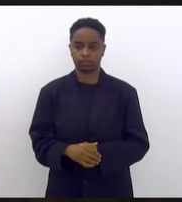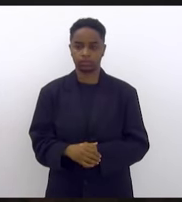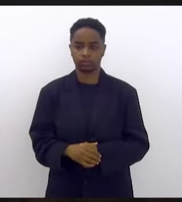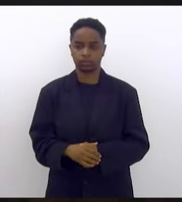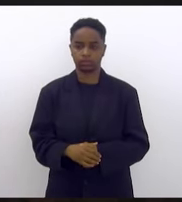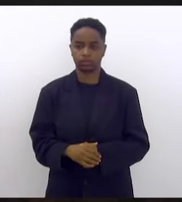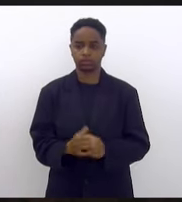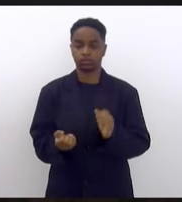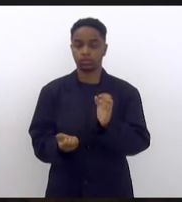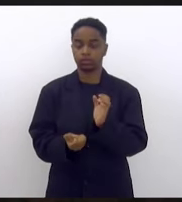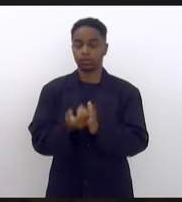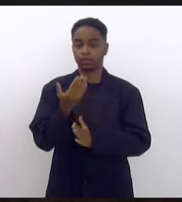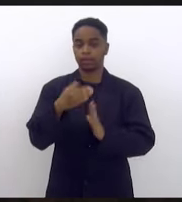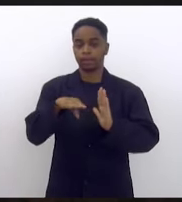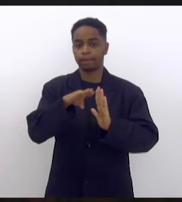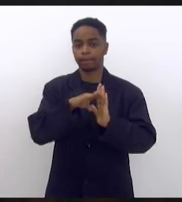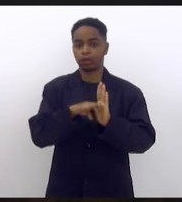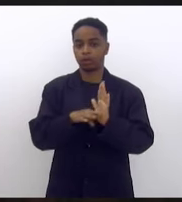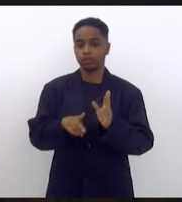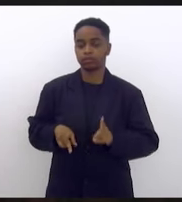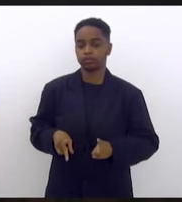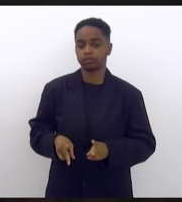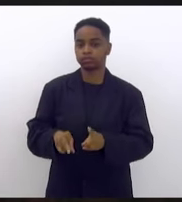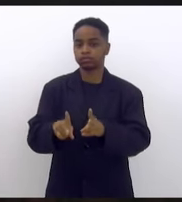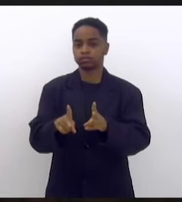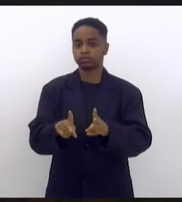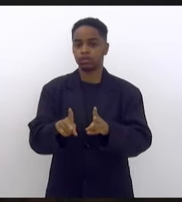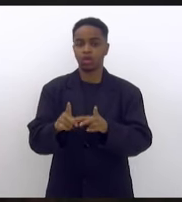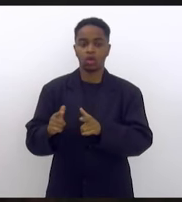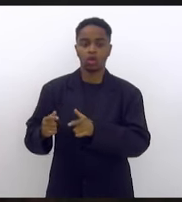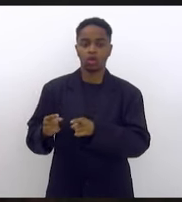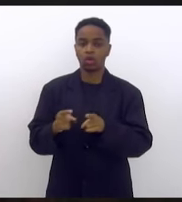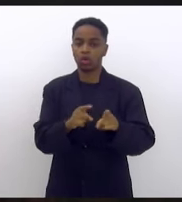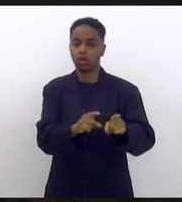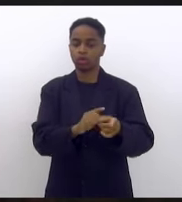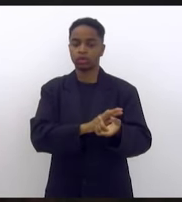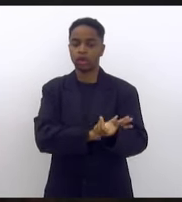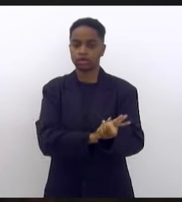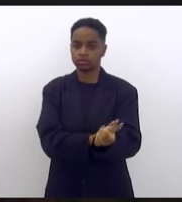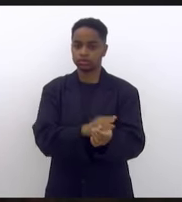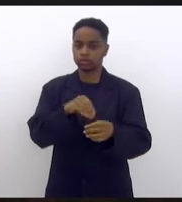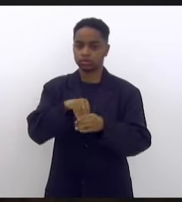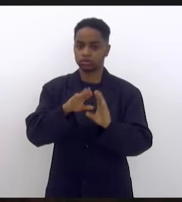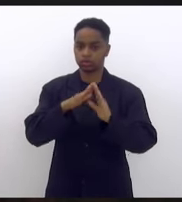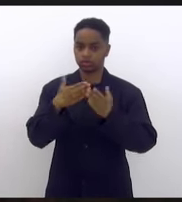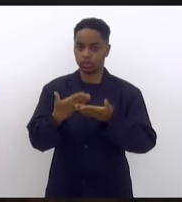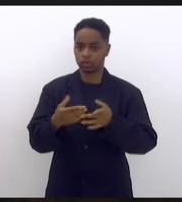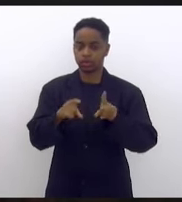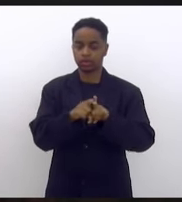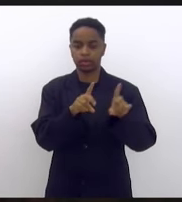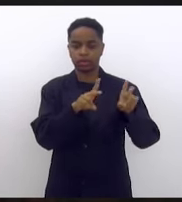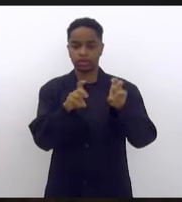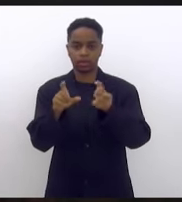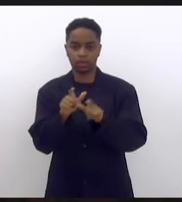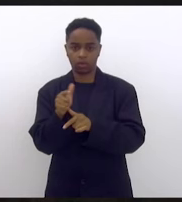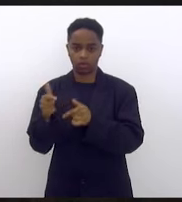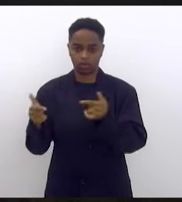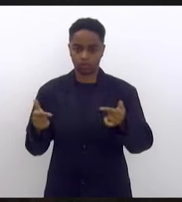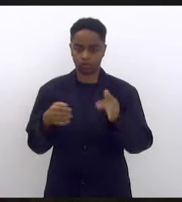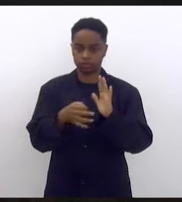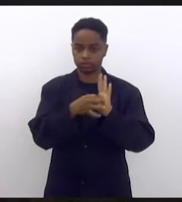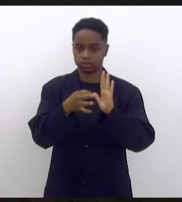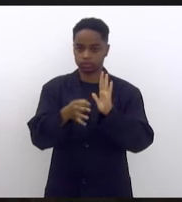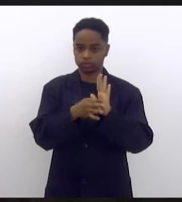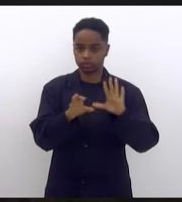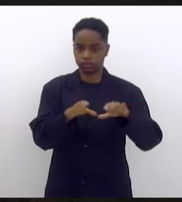que institui o Programa Permanente de Enfrentamento ao Racismo nas Escolas e dá outras providências. Pareceres